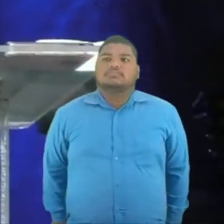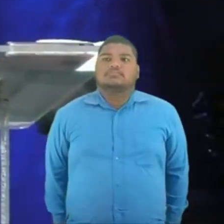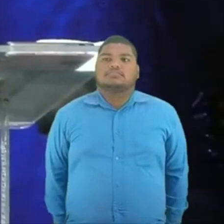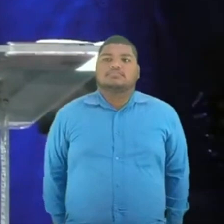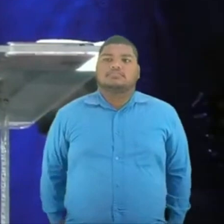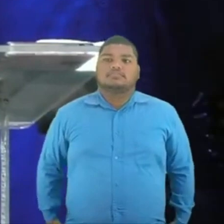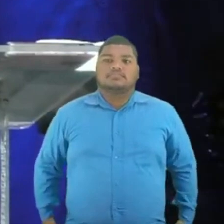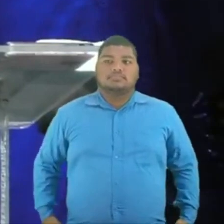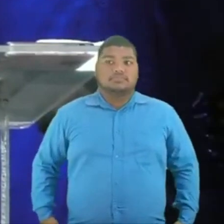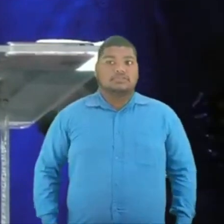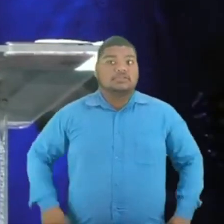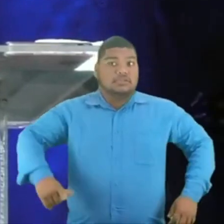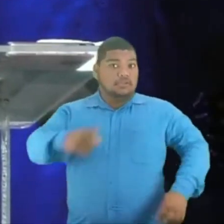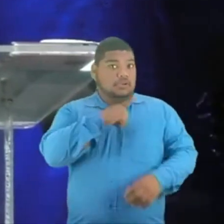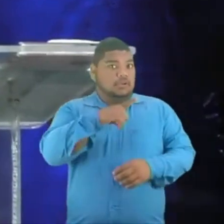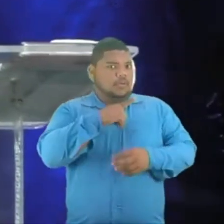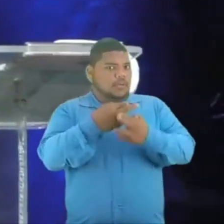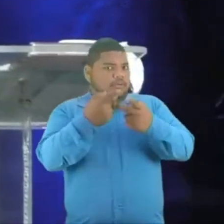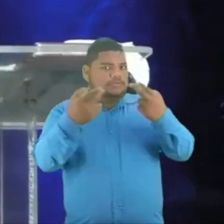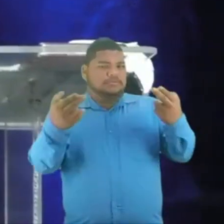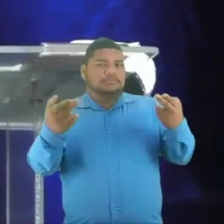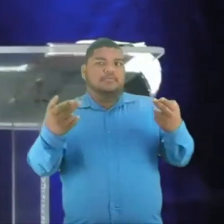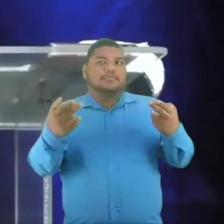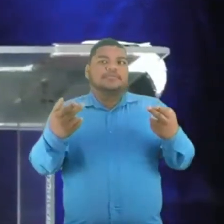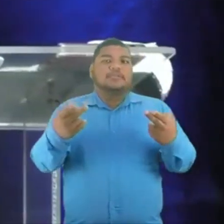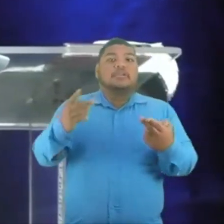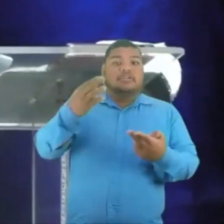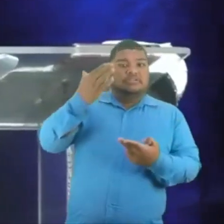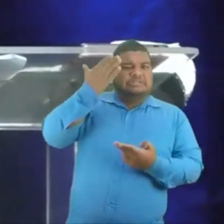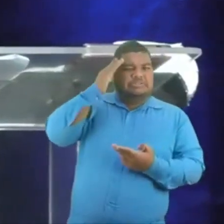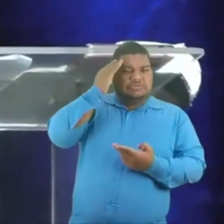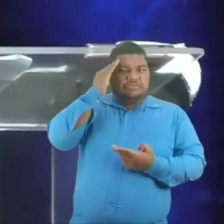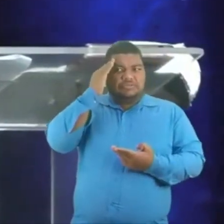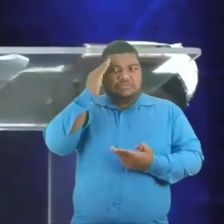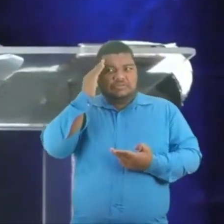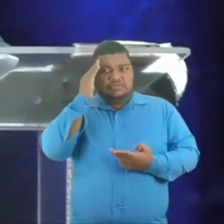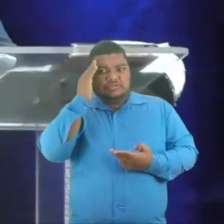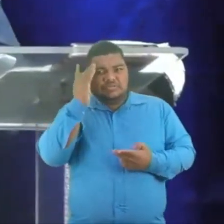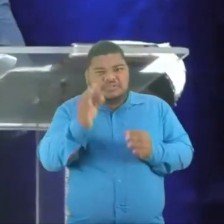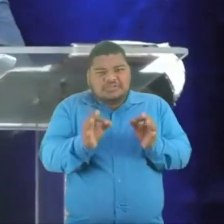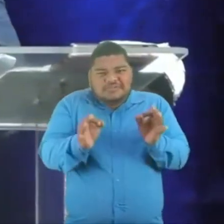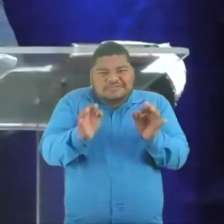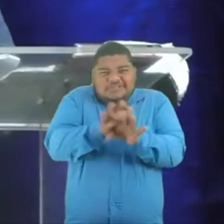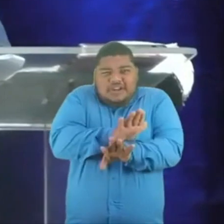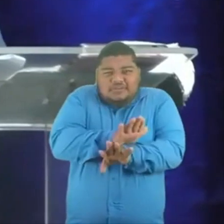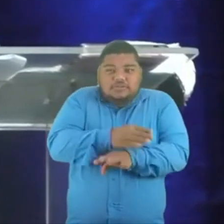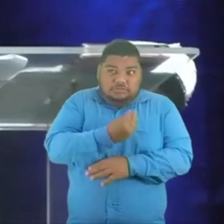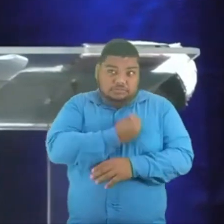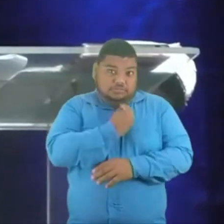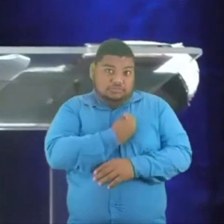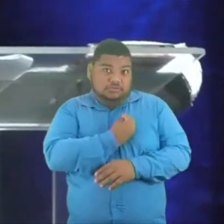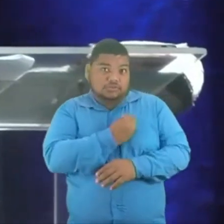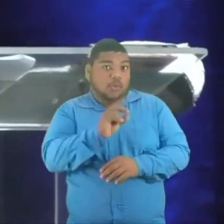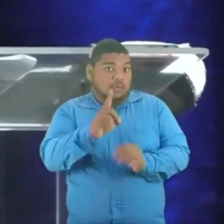Há coisas que nós só vamos entender no final da nossa vida. Outras Deus vai nos